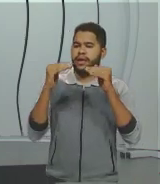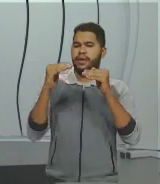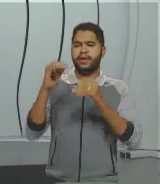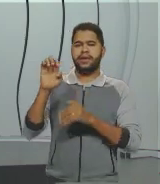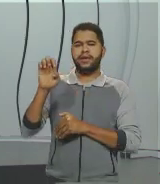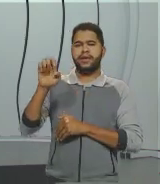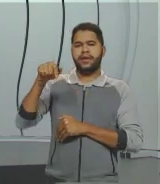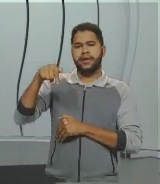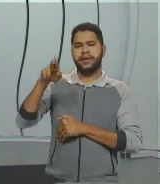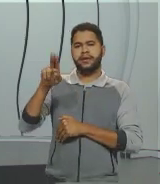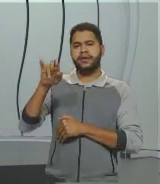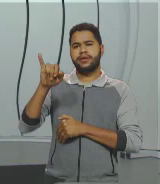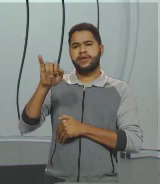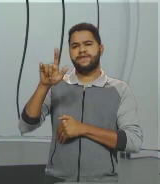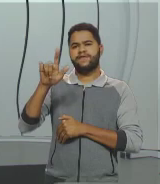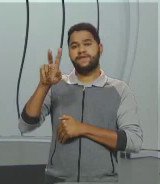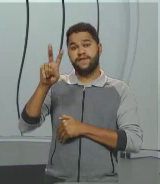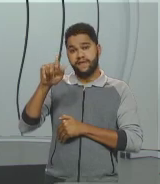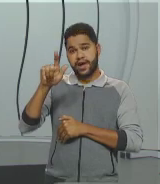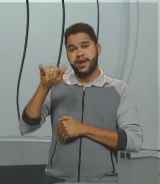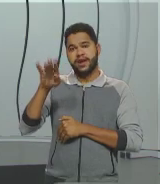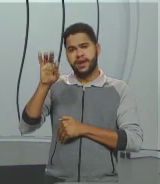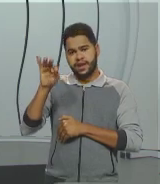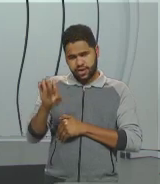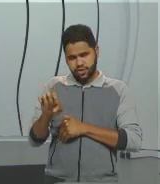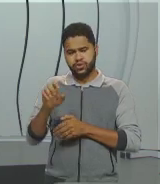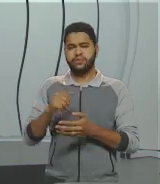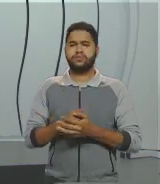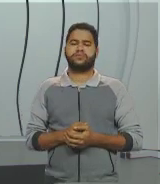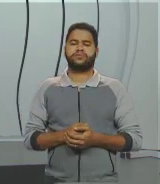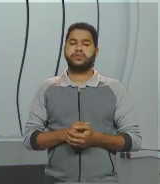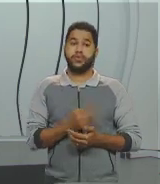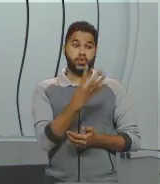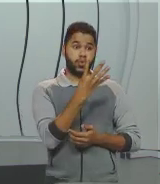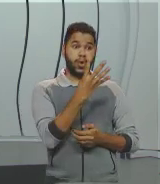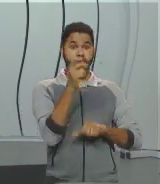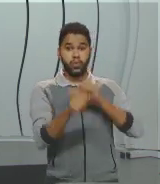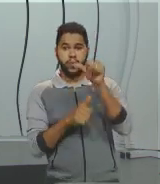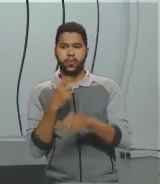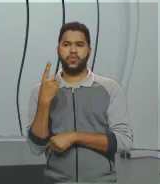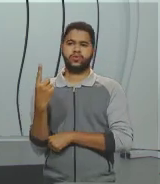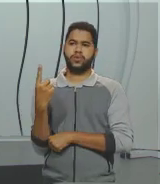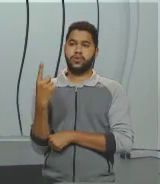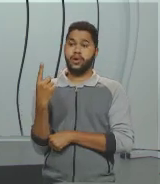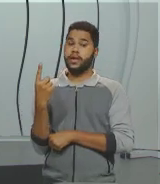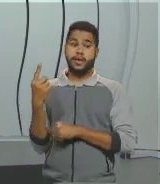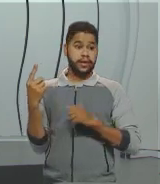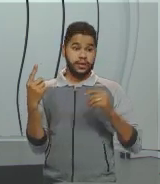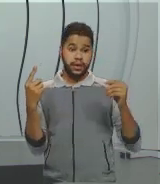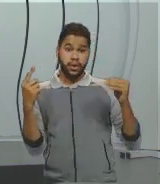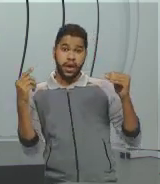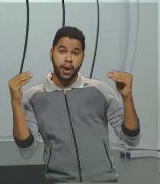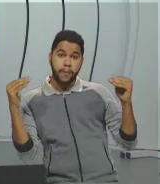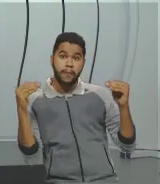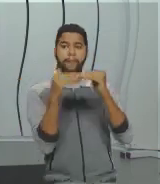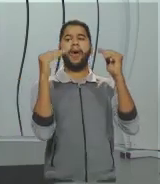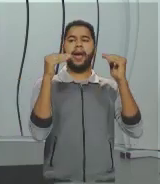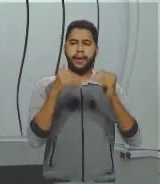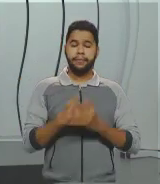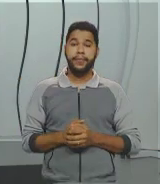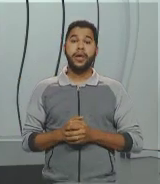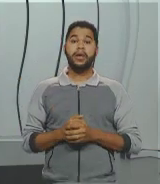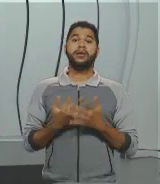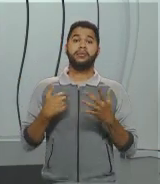4 resistores em um circuito de apenas um resistor, que tem uma resistência equivalente. Para calcular essa